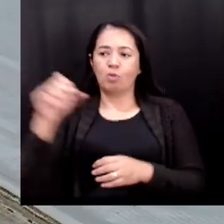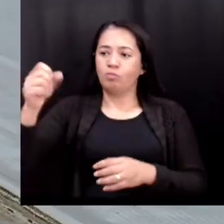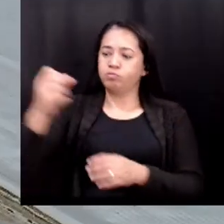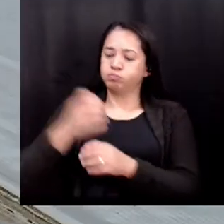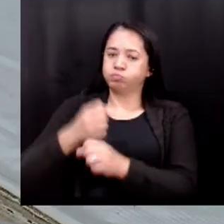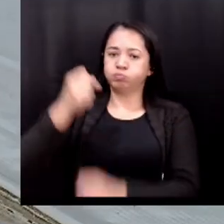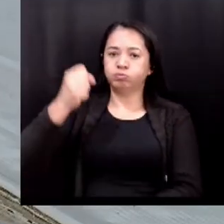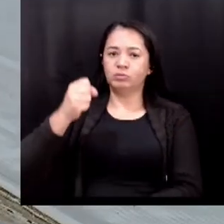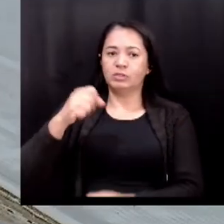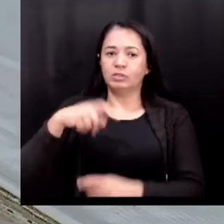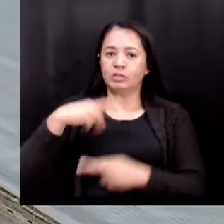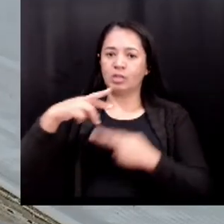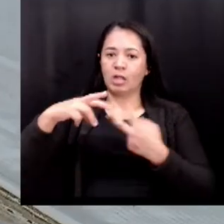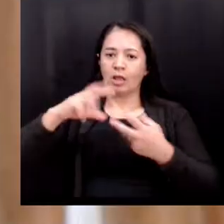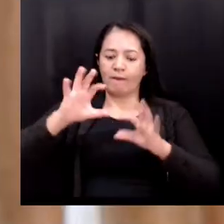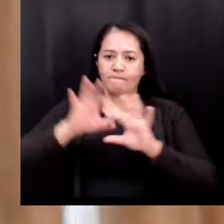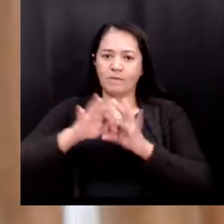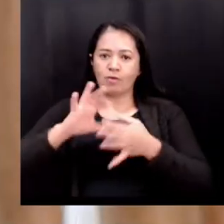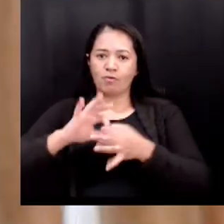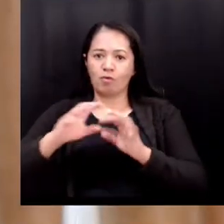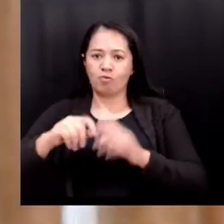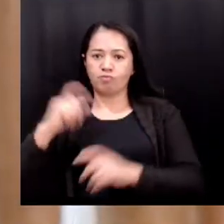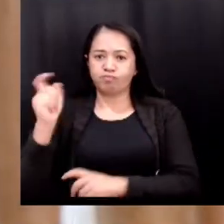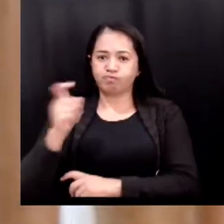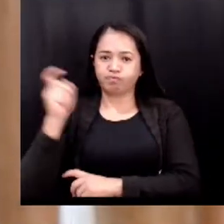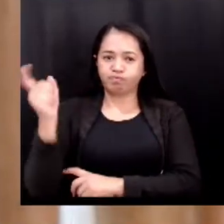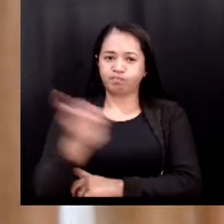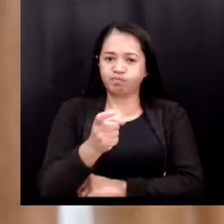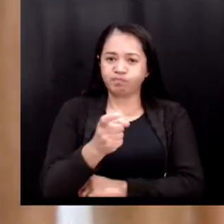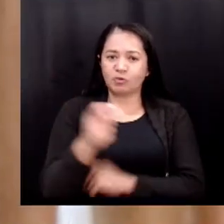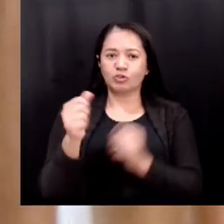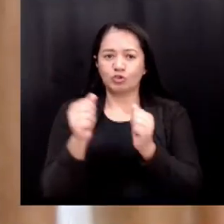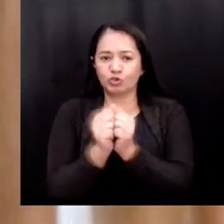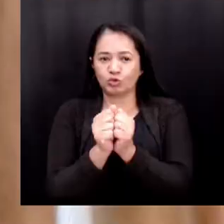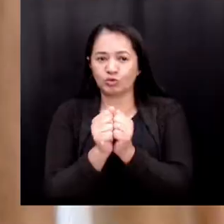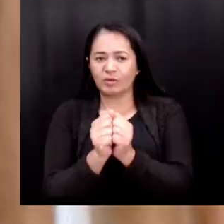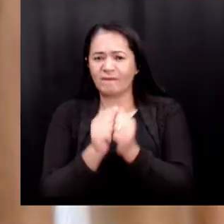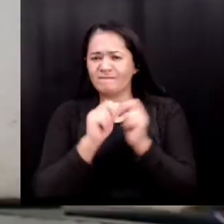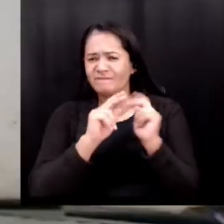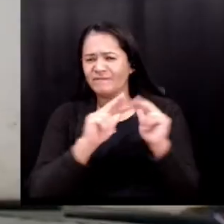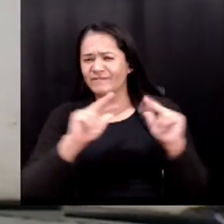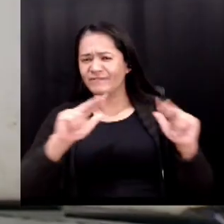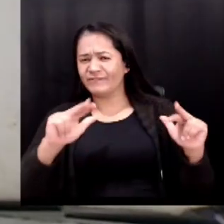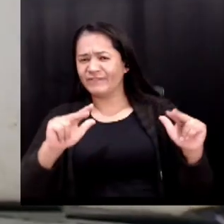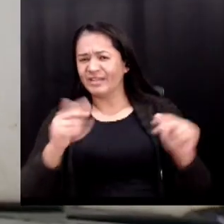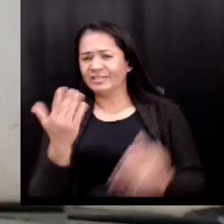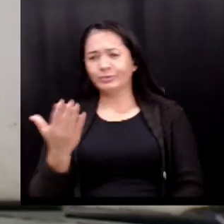correntes, foices com corrente. A gente tem uma gama muito grande, até armas